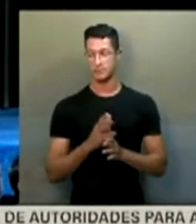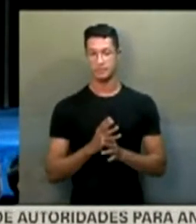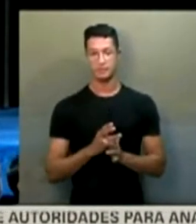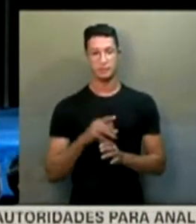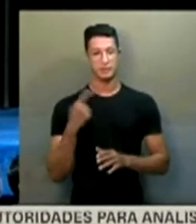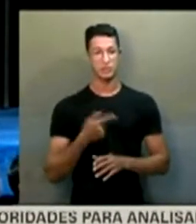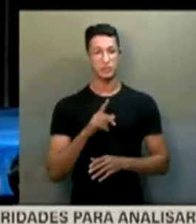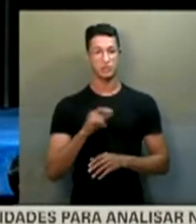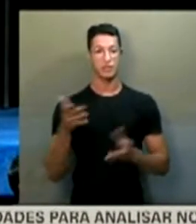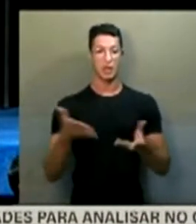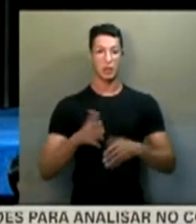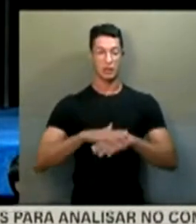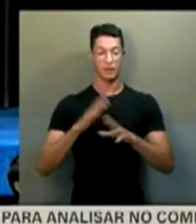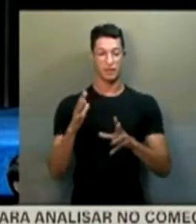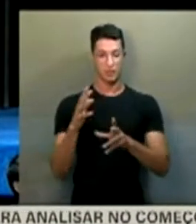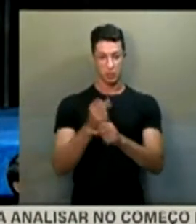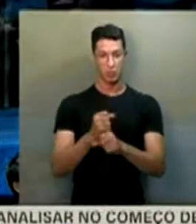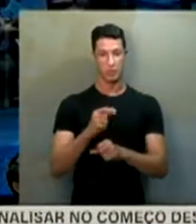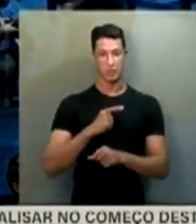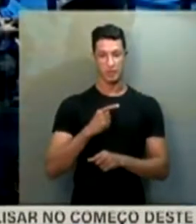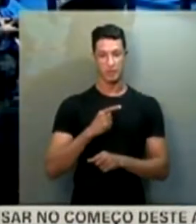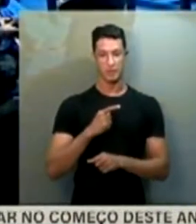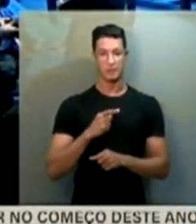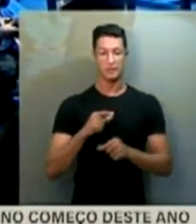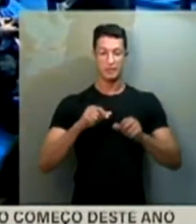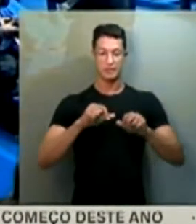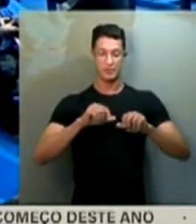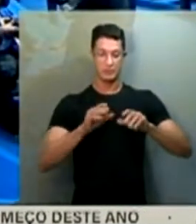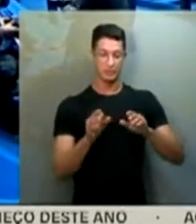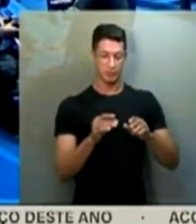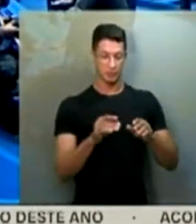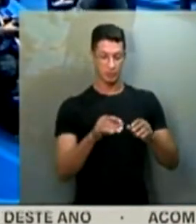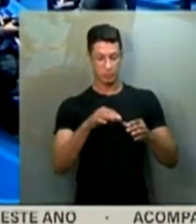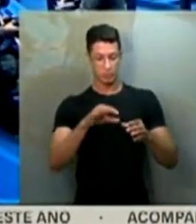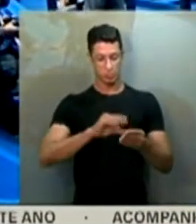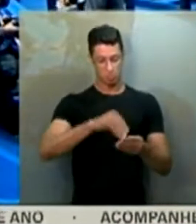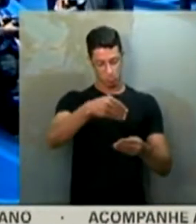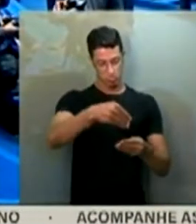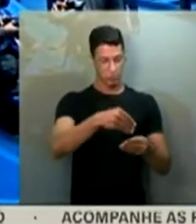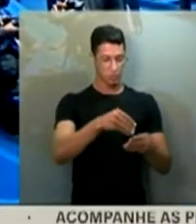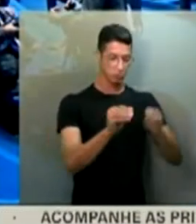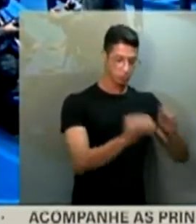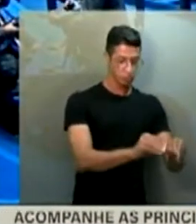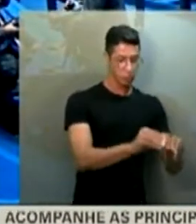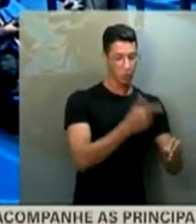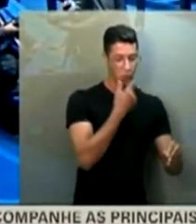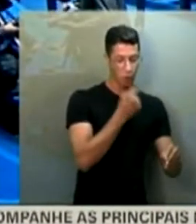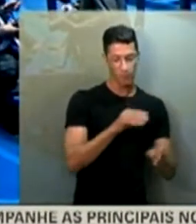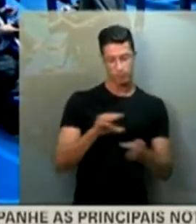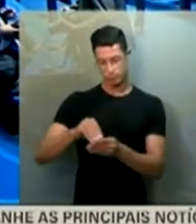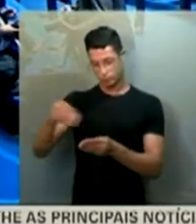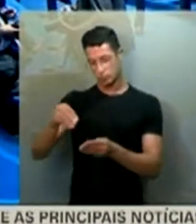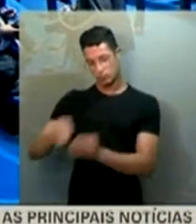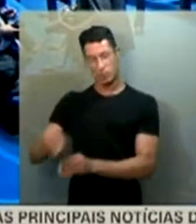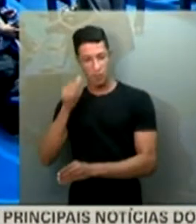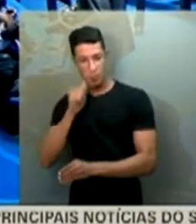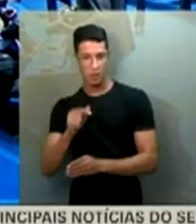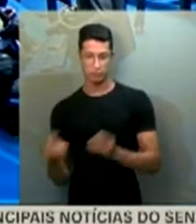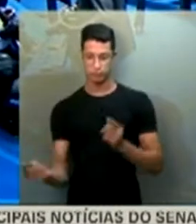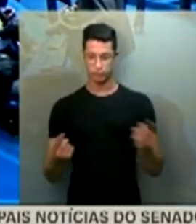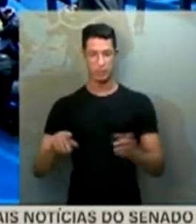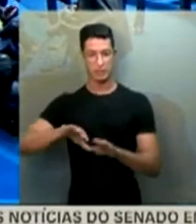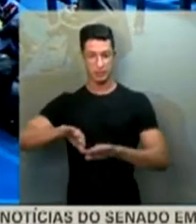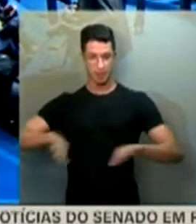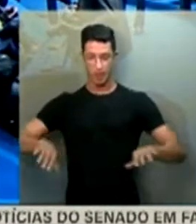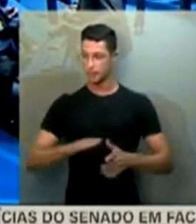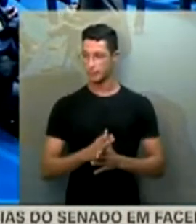senador Nelsinho Trade agora faz a separação dos votos para cada um dos dois candidatos, Simone Tebet ou